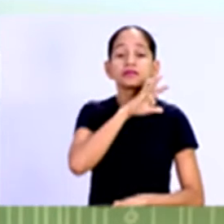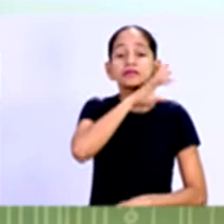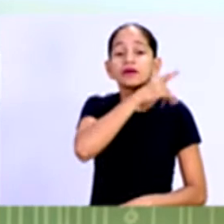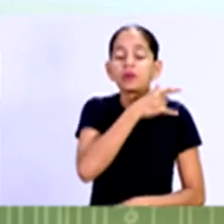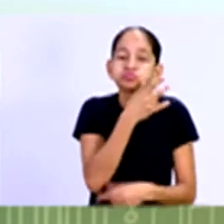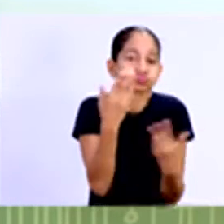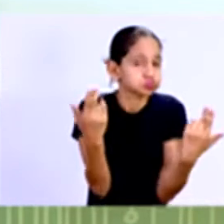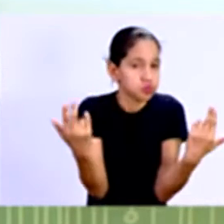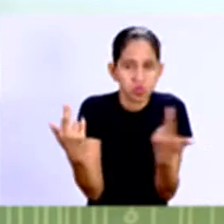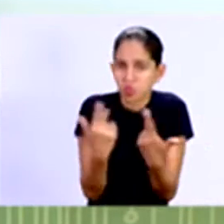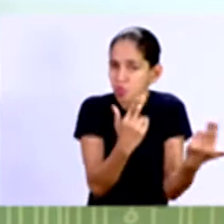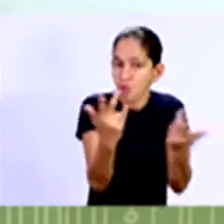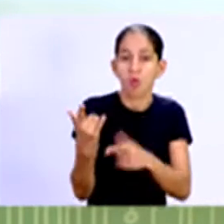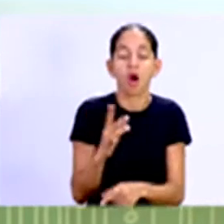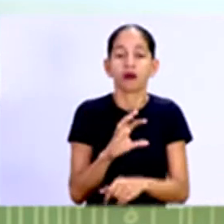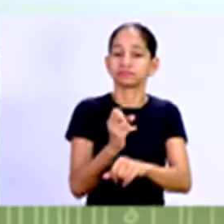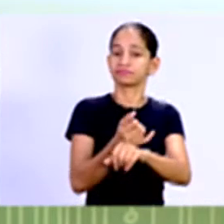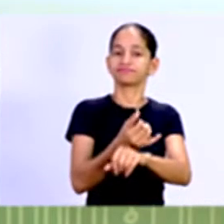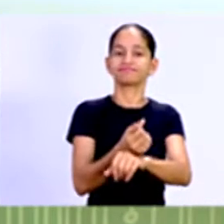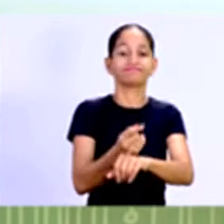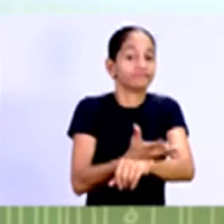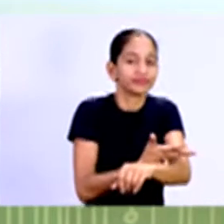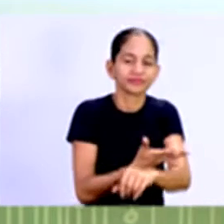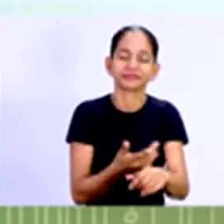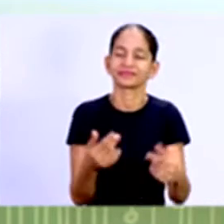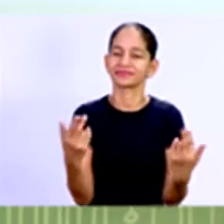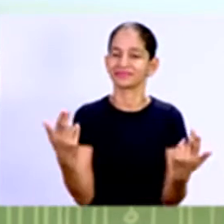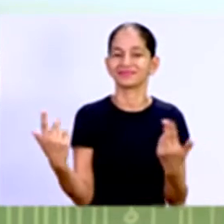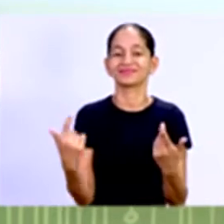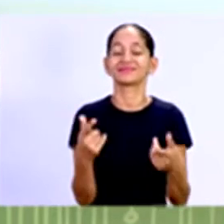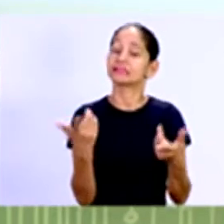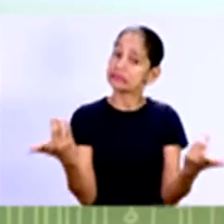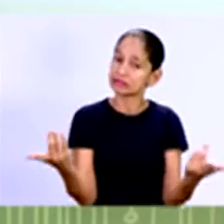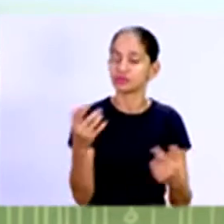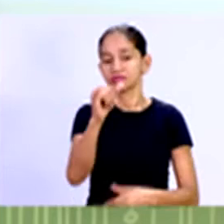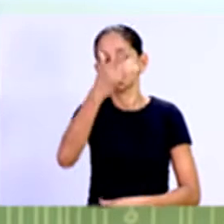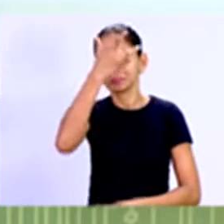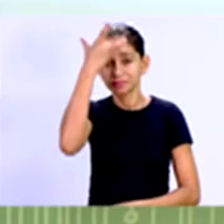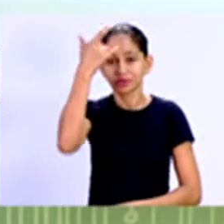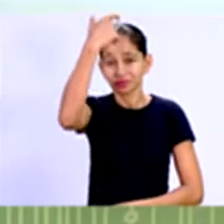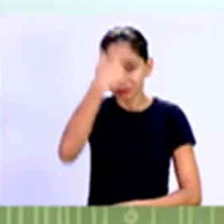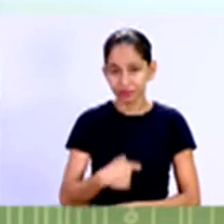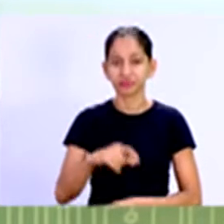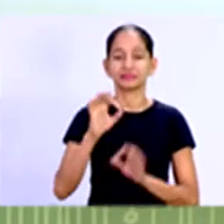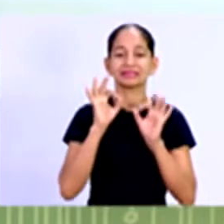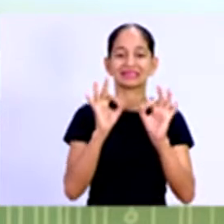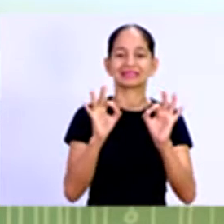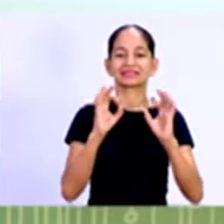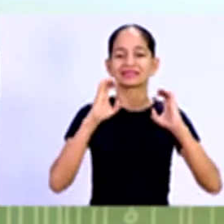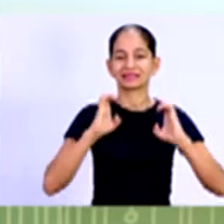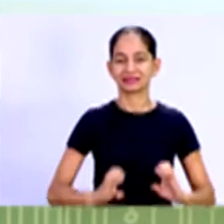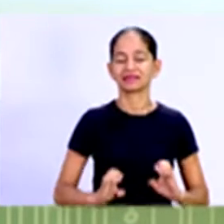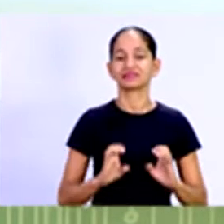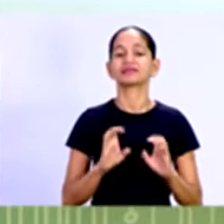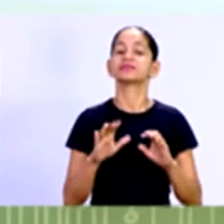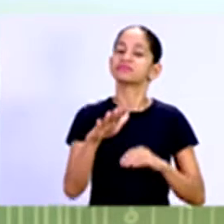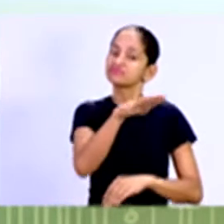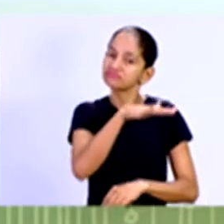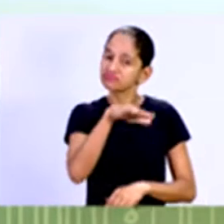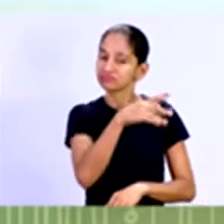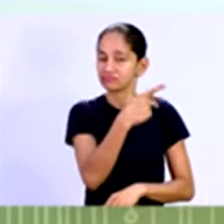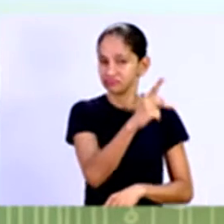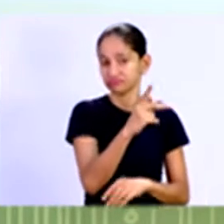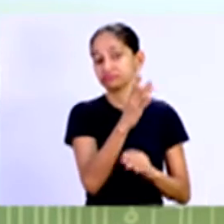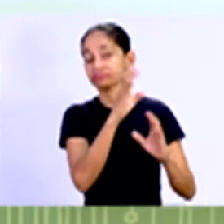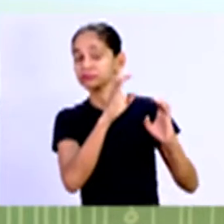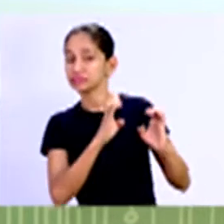como qualquer um outro animal. No entanto, como sujeitos éticos, sujeitos racionais,